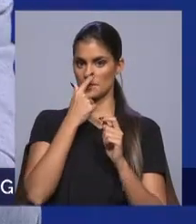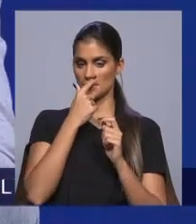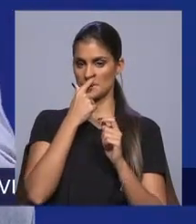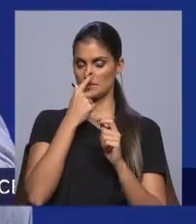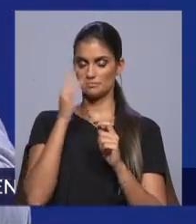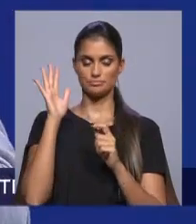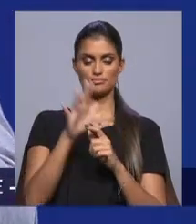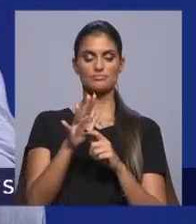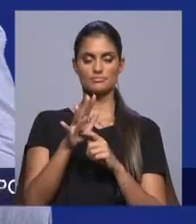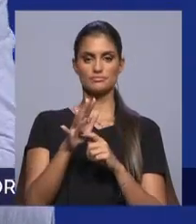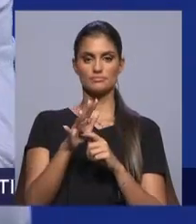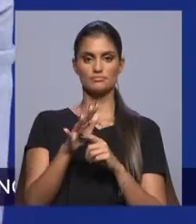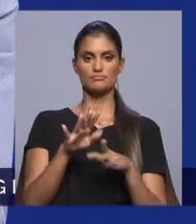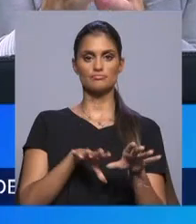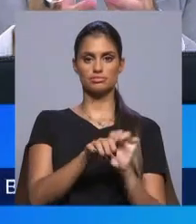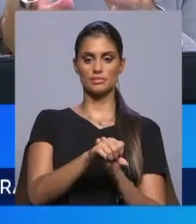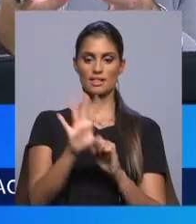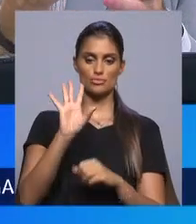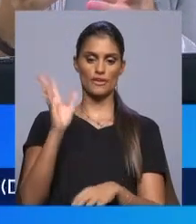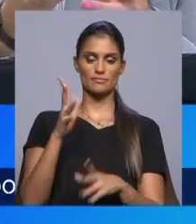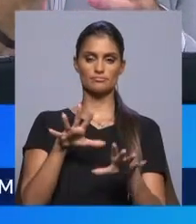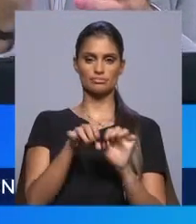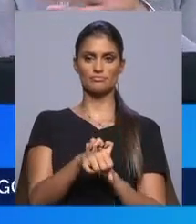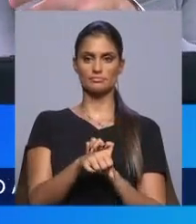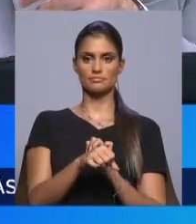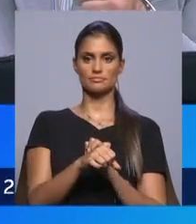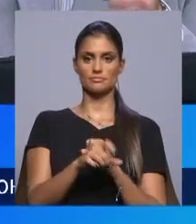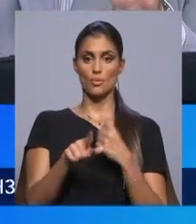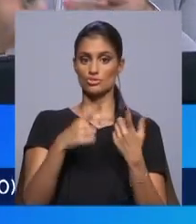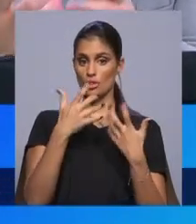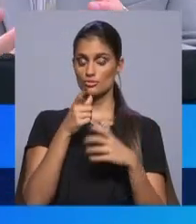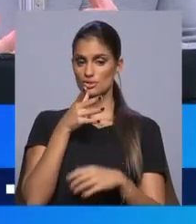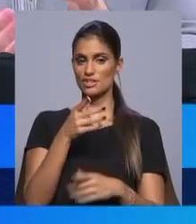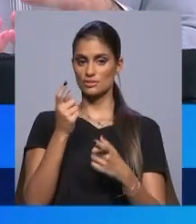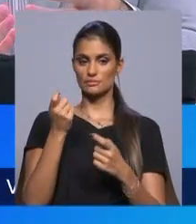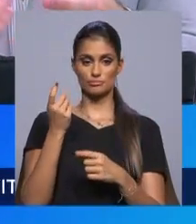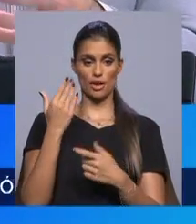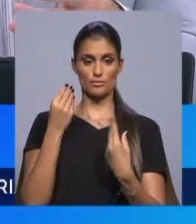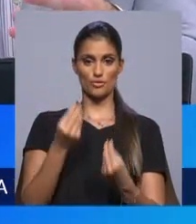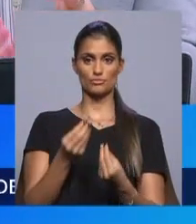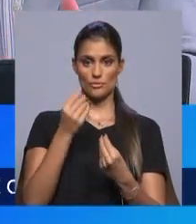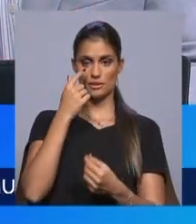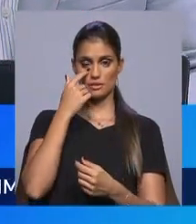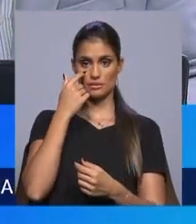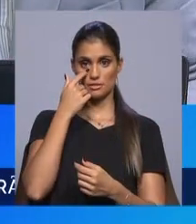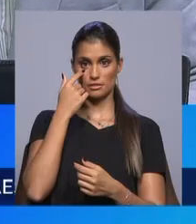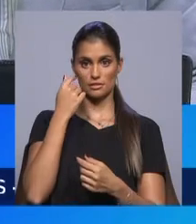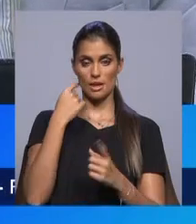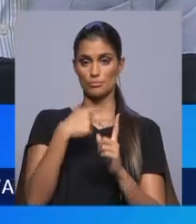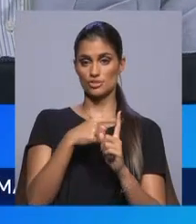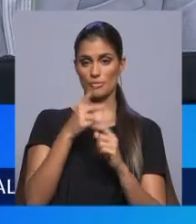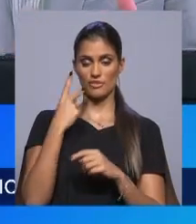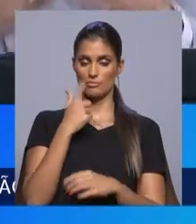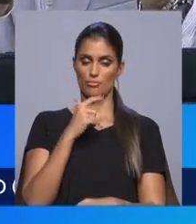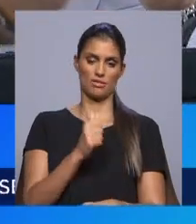radiação destruiu aquela atmosfera. Isto lança-nos aqui outras questões, como tu disseste muito bem, são amigos da vida? Claro que não podem ser